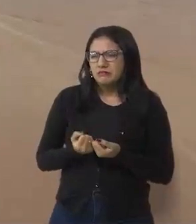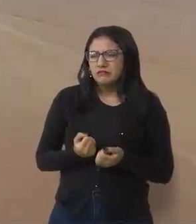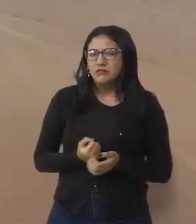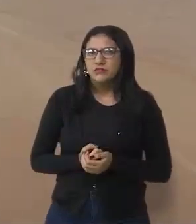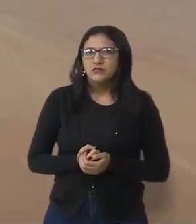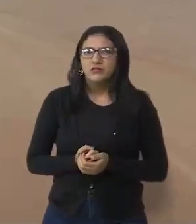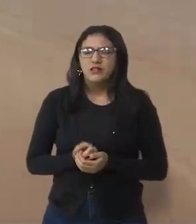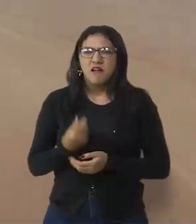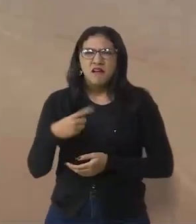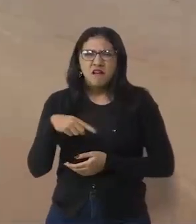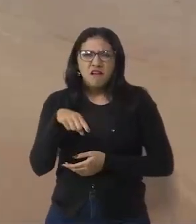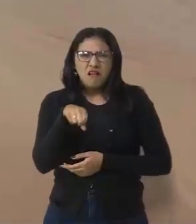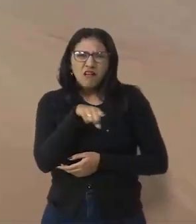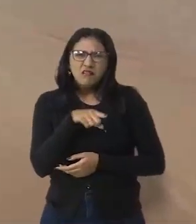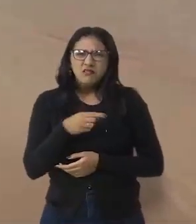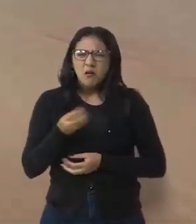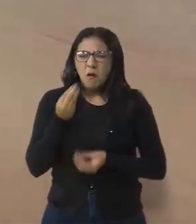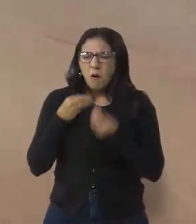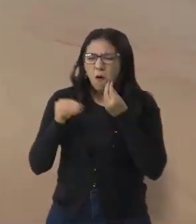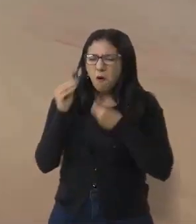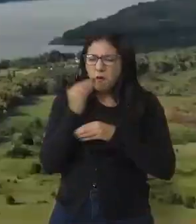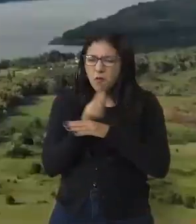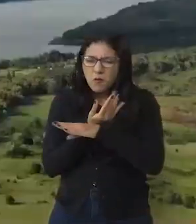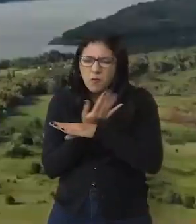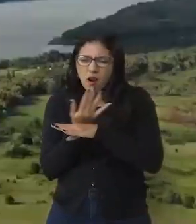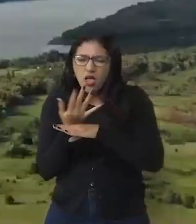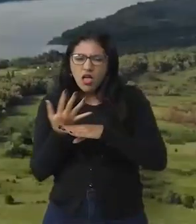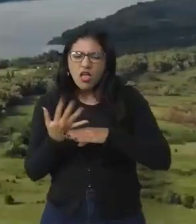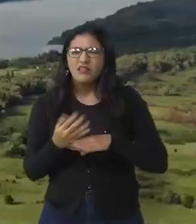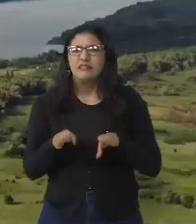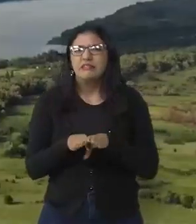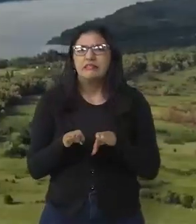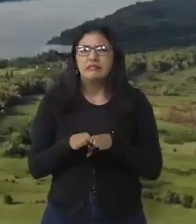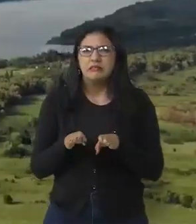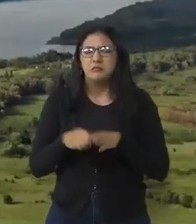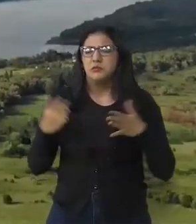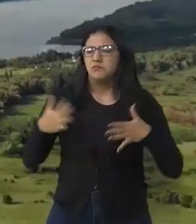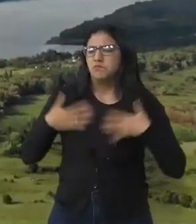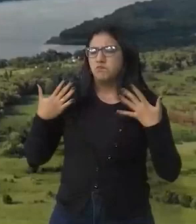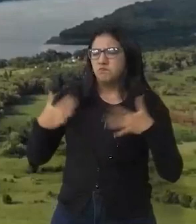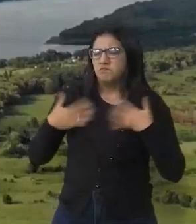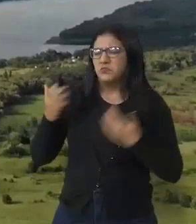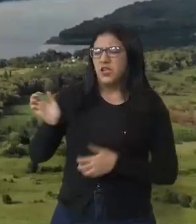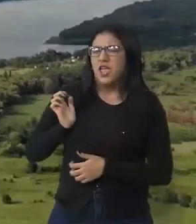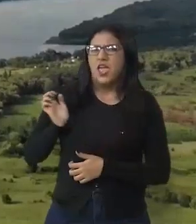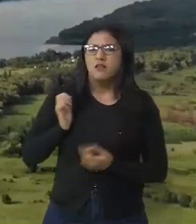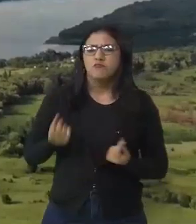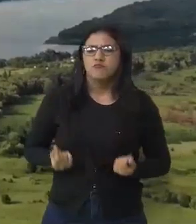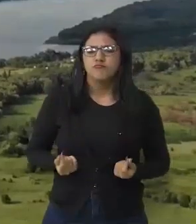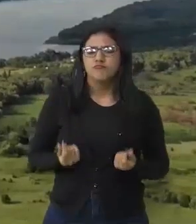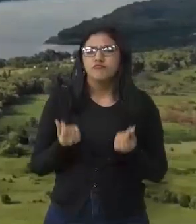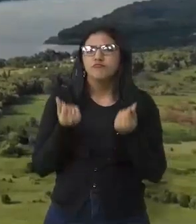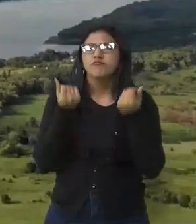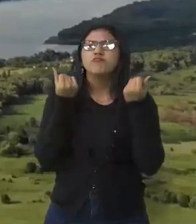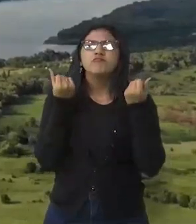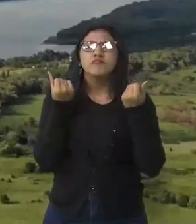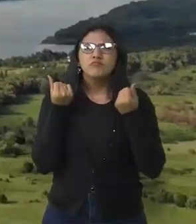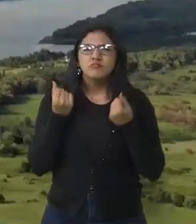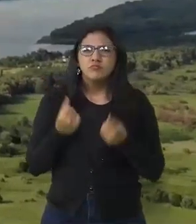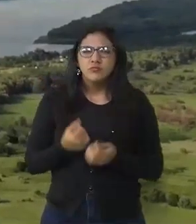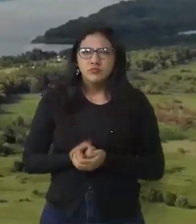banquete, tua dieta vegetariana e a euforia com que brindas o lucro e o bom negócio, nessa